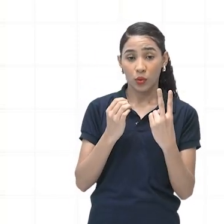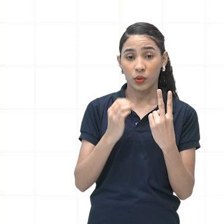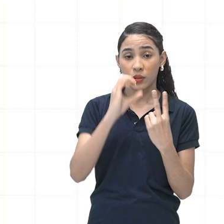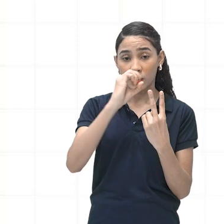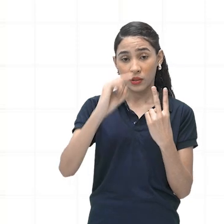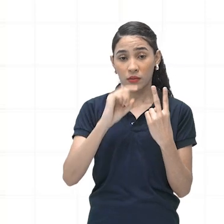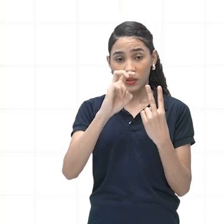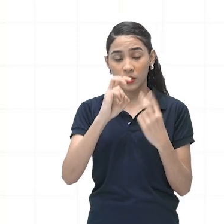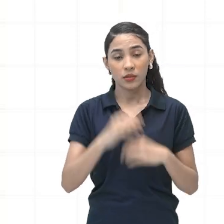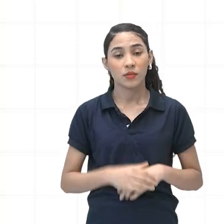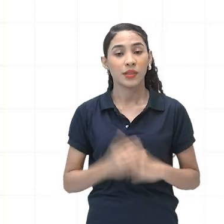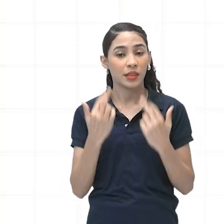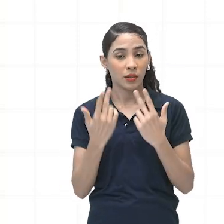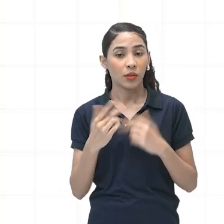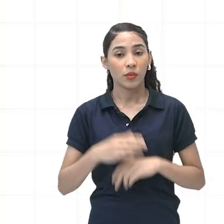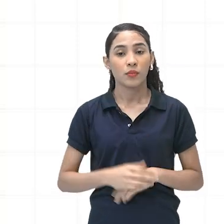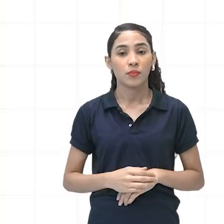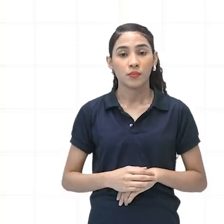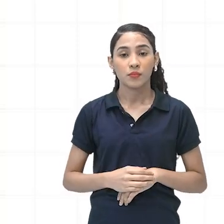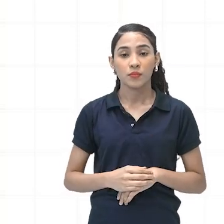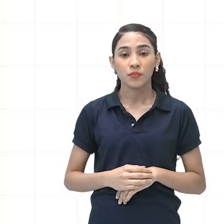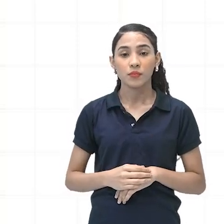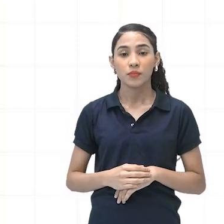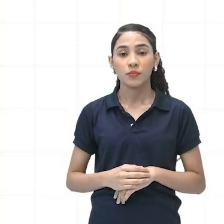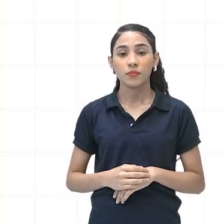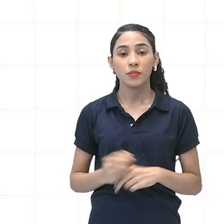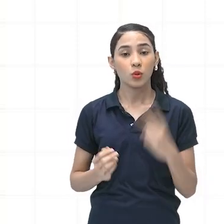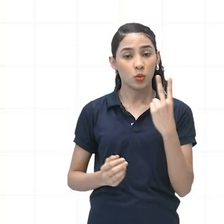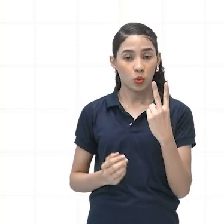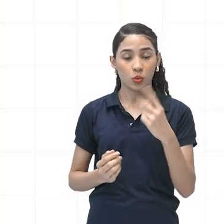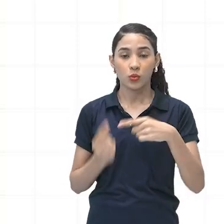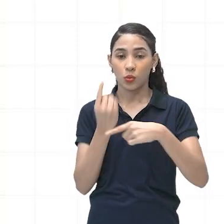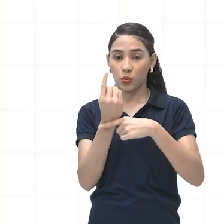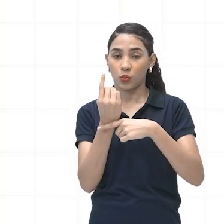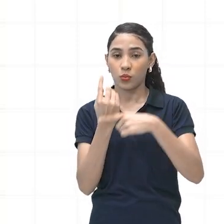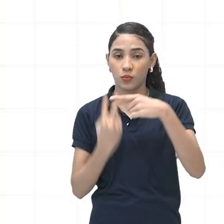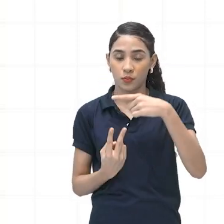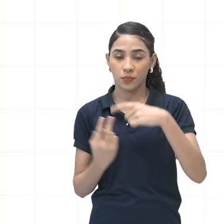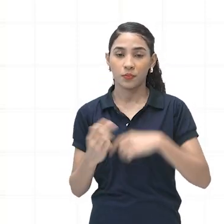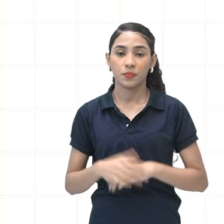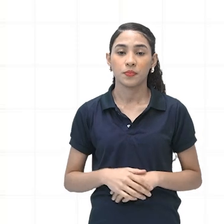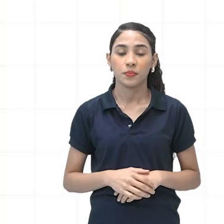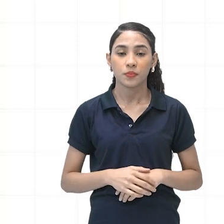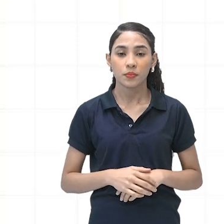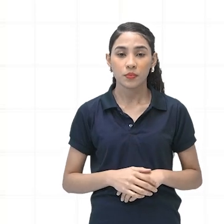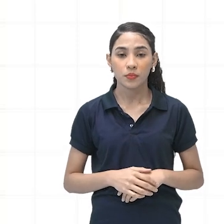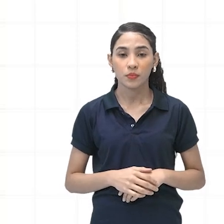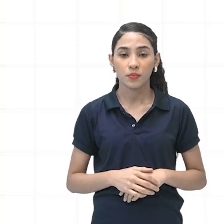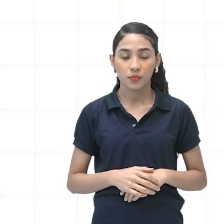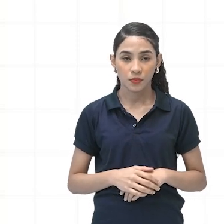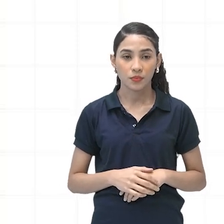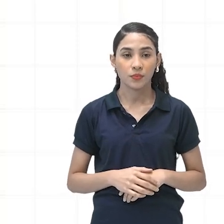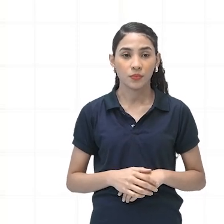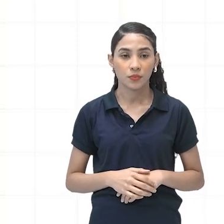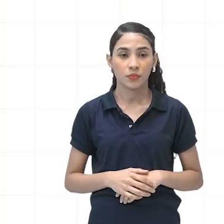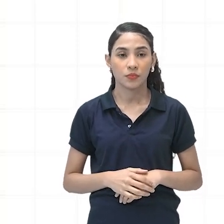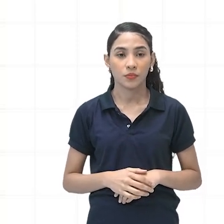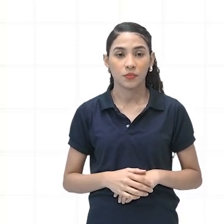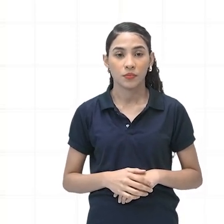é igual a 2 elevado a meio, a 1 sobre